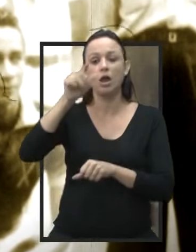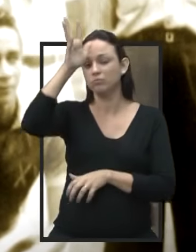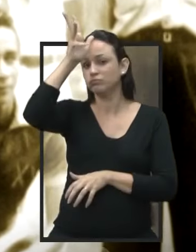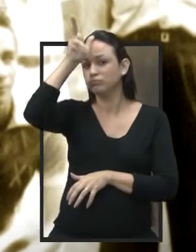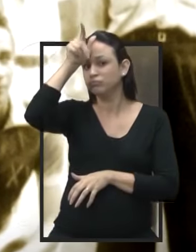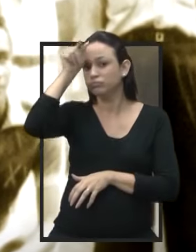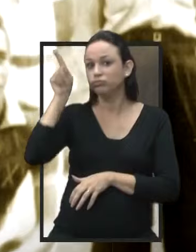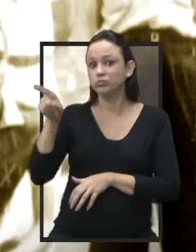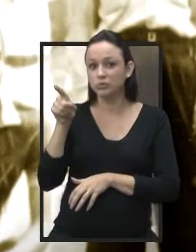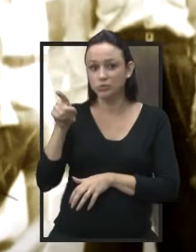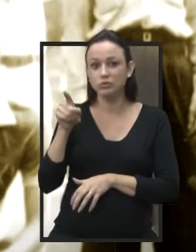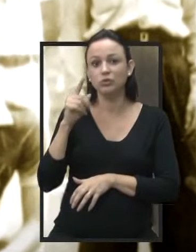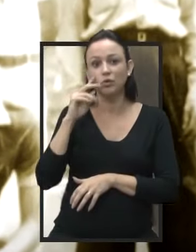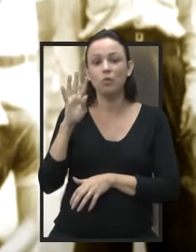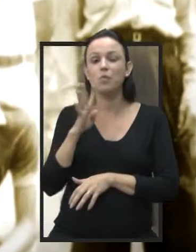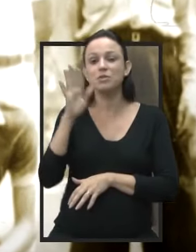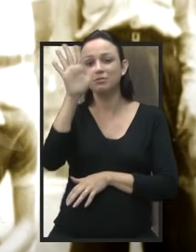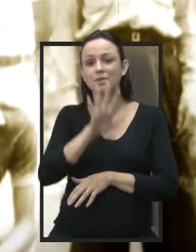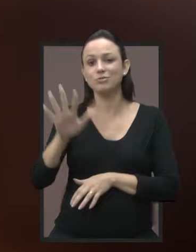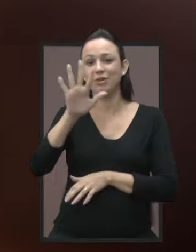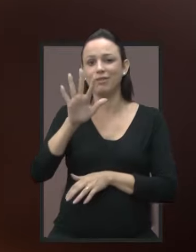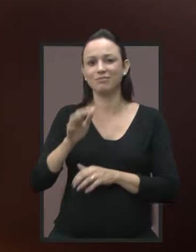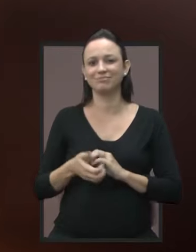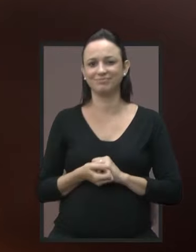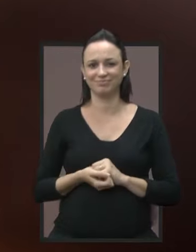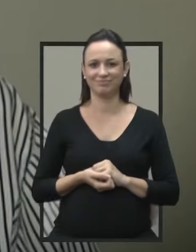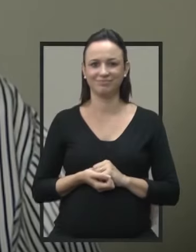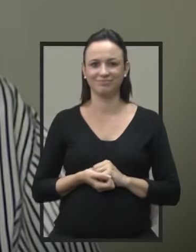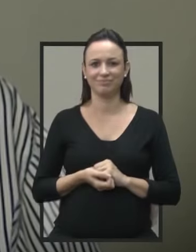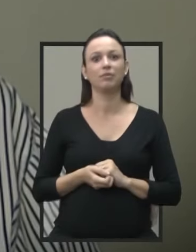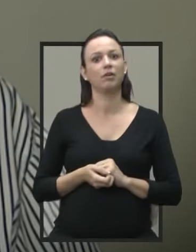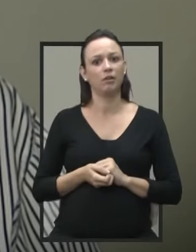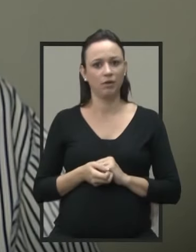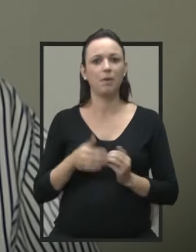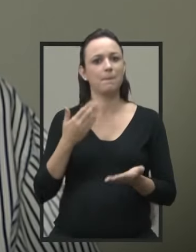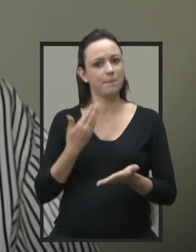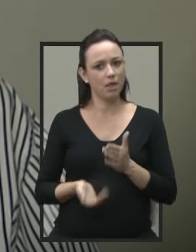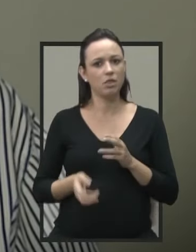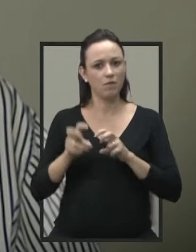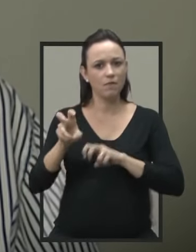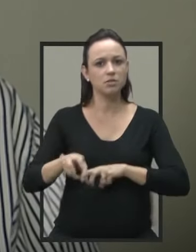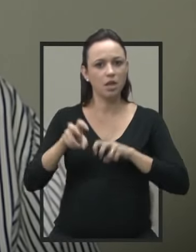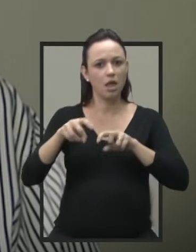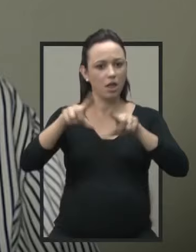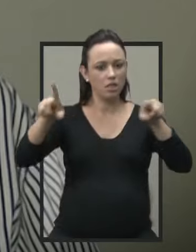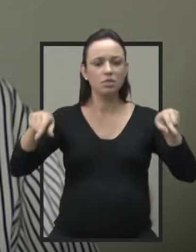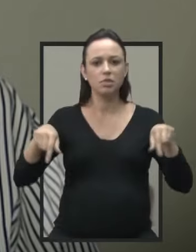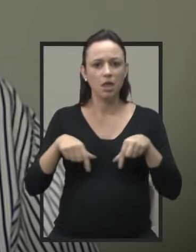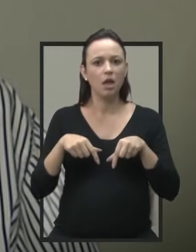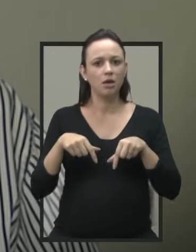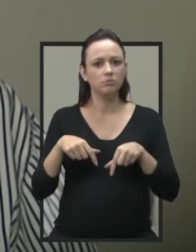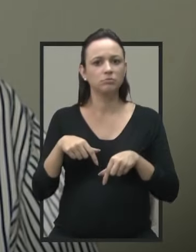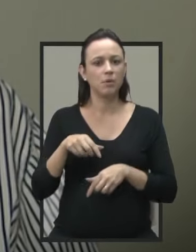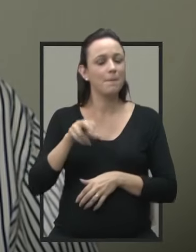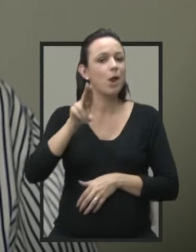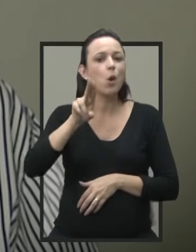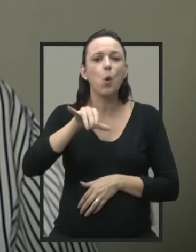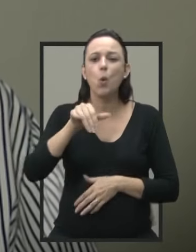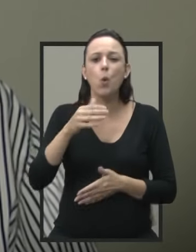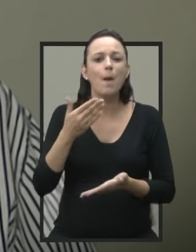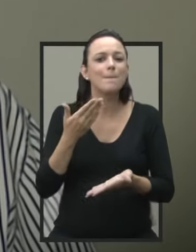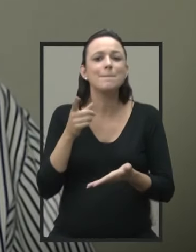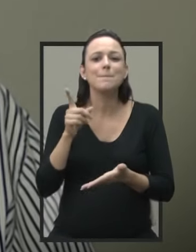Jaú reconhecidos nacionalmente. Perdeu as fazendas mesmo, perdeu, mas não deixou nunca